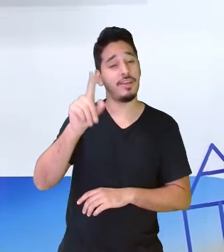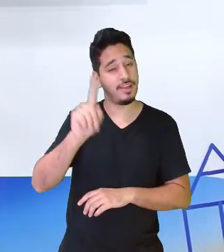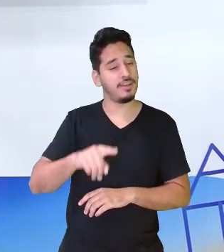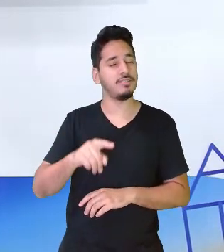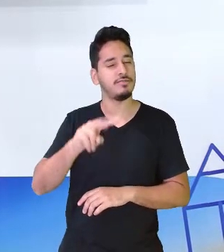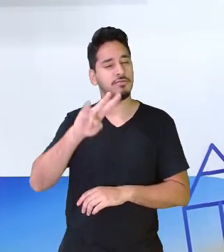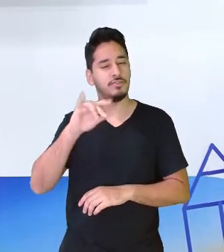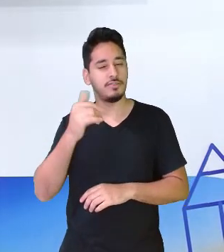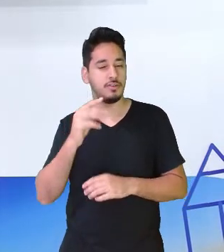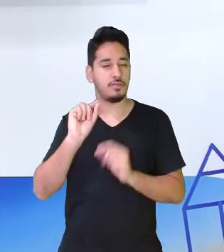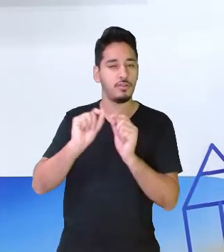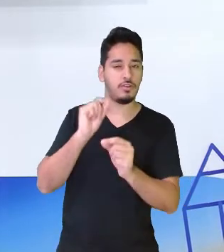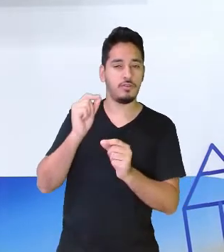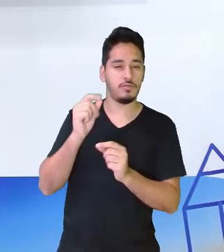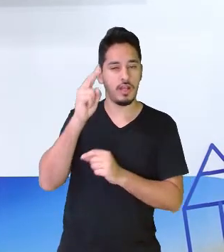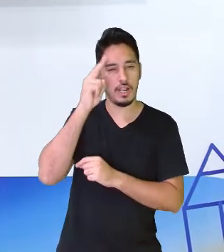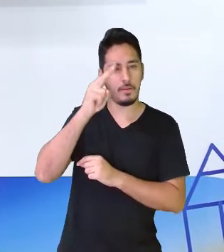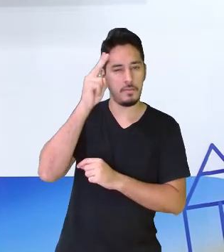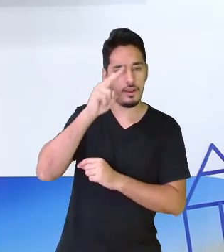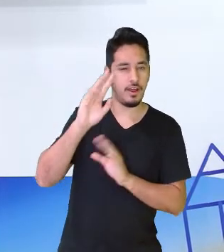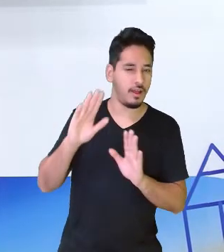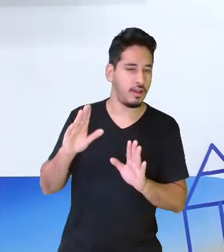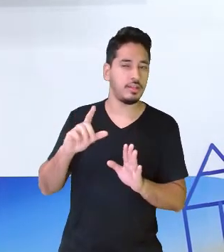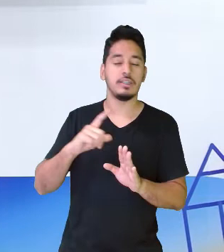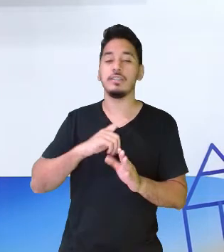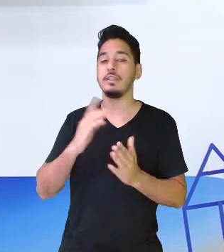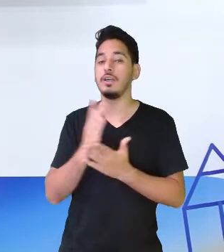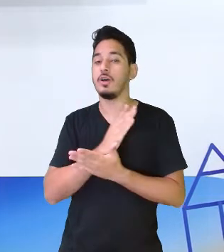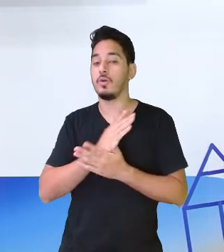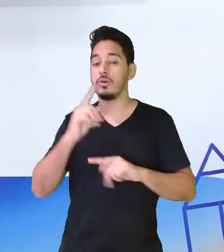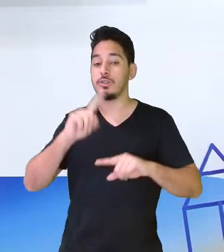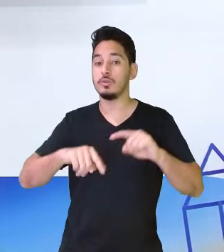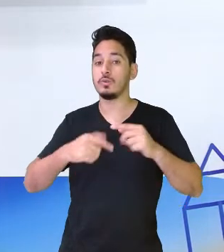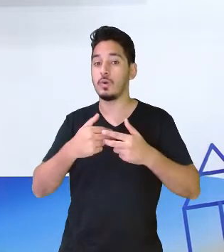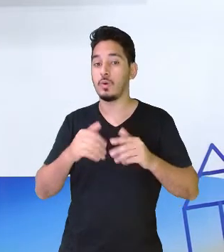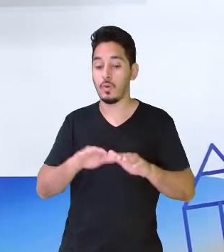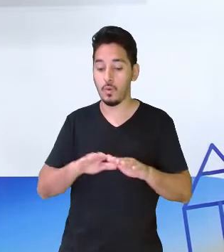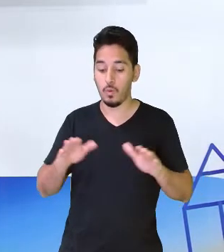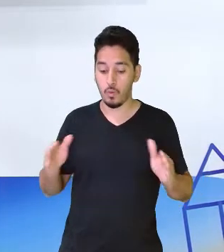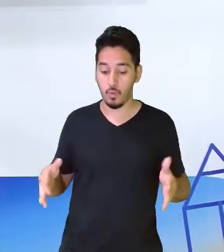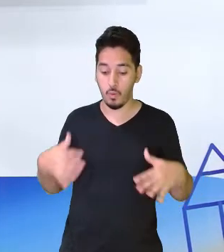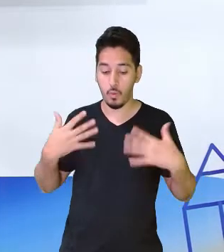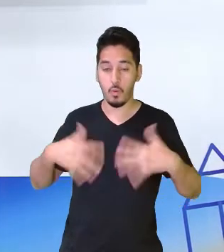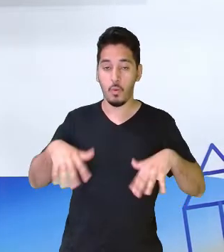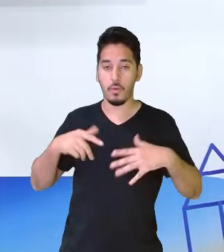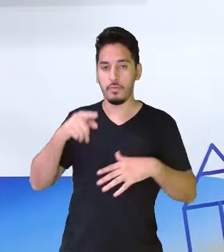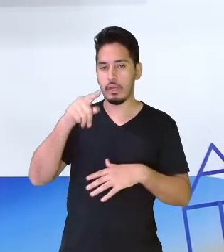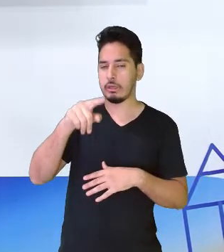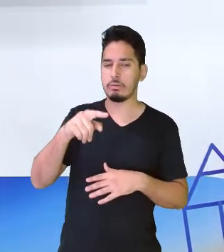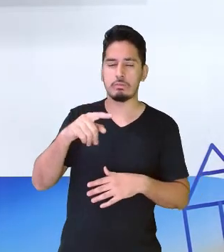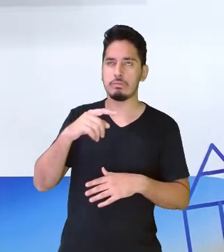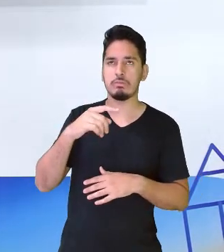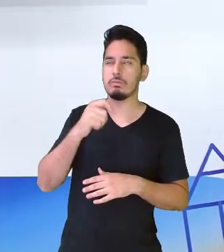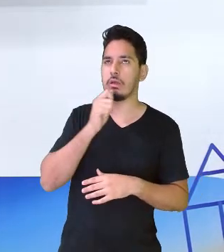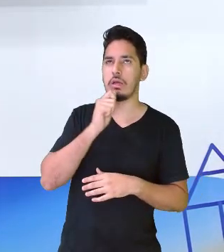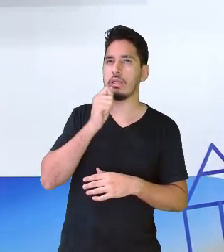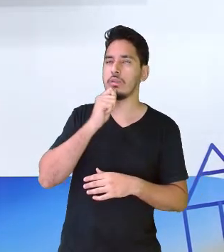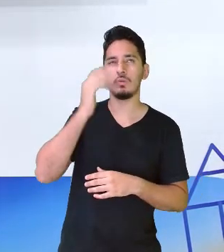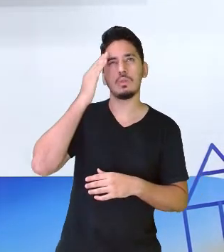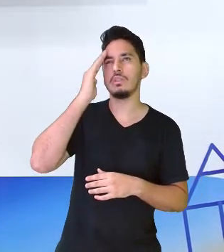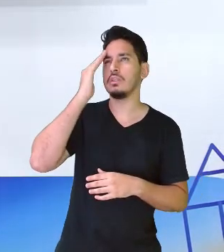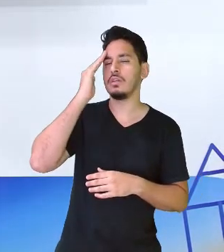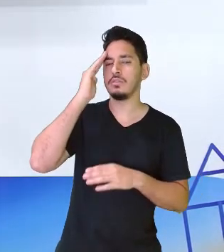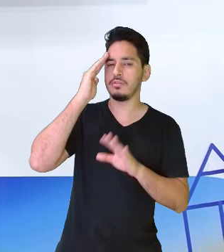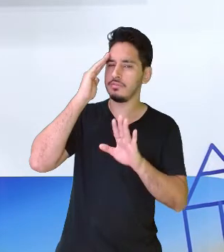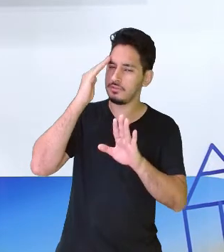gente vai dar uma retomada hoje. Eu trouxe alguns elementos na mesa para quem ainda não conseguiu